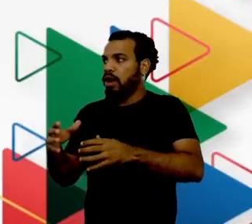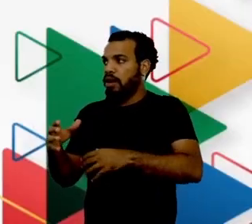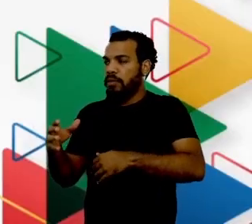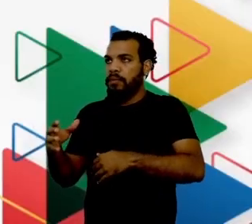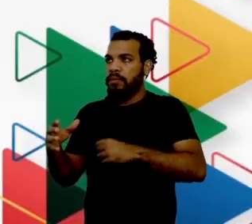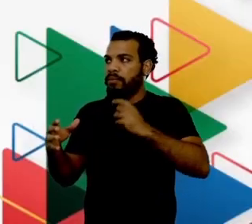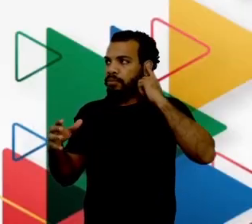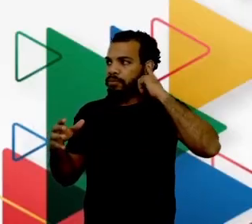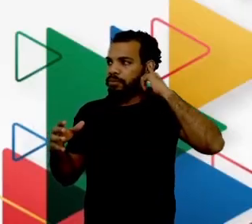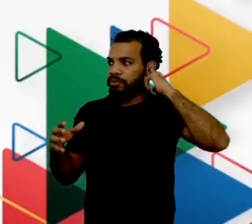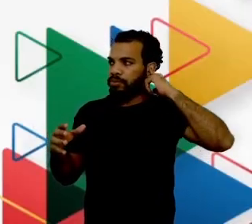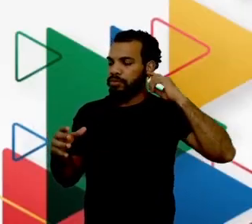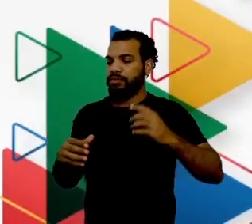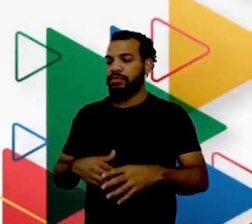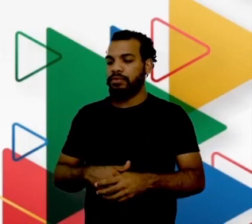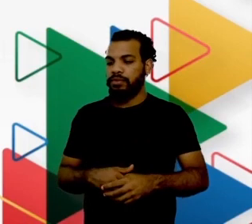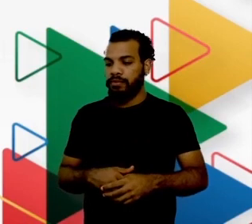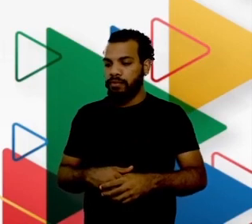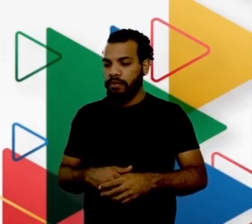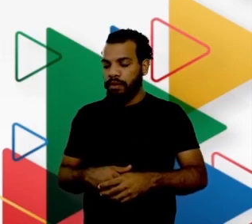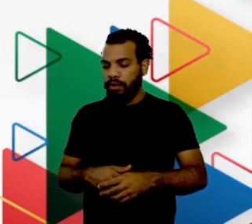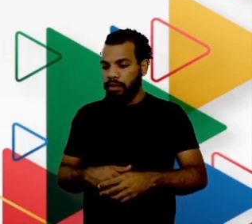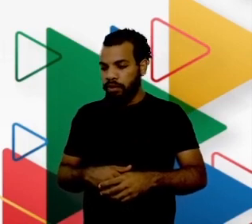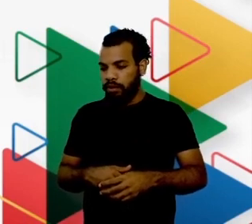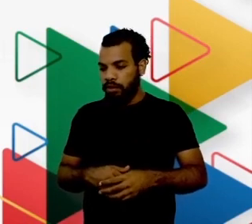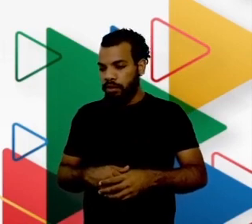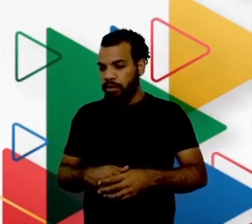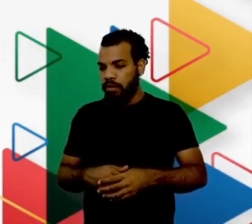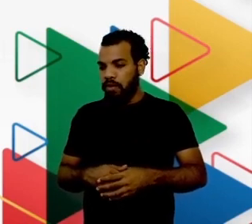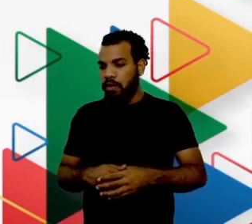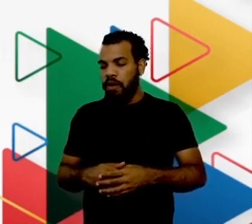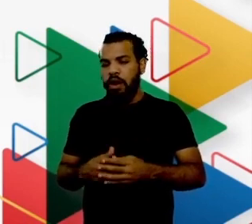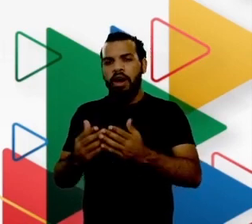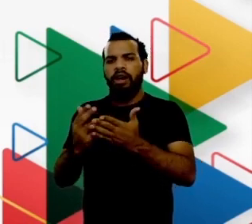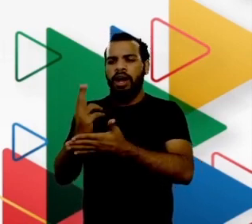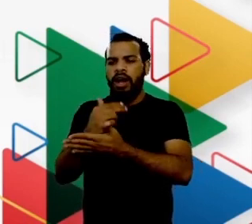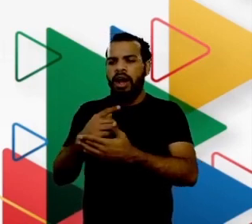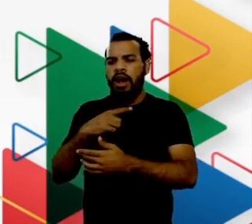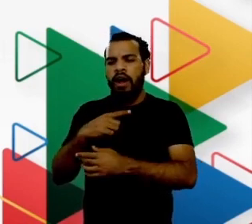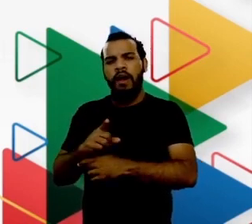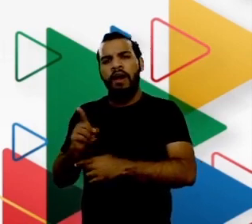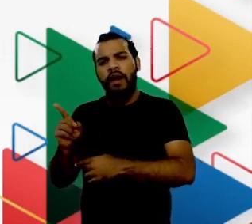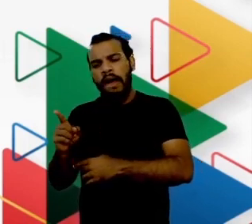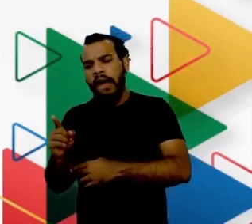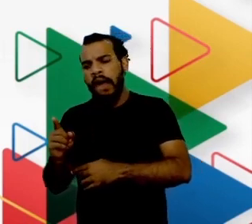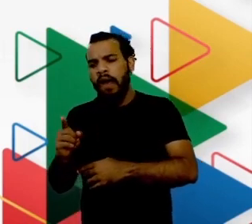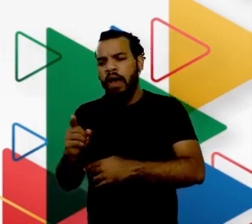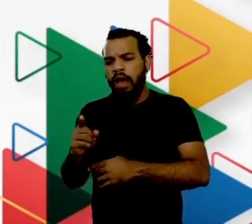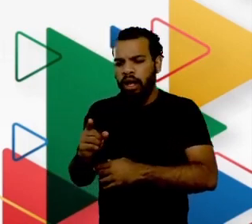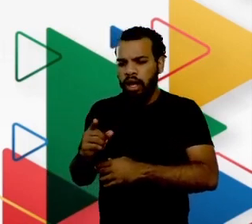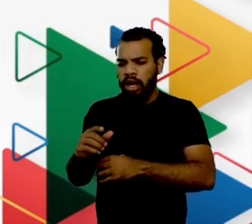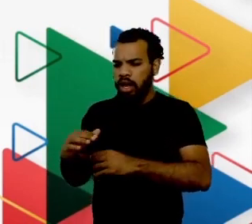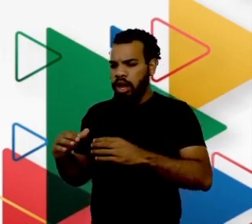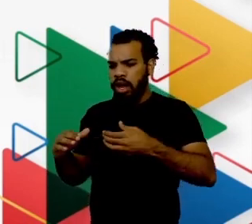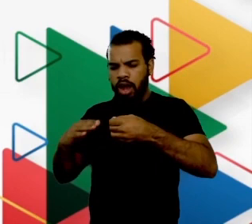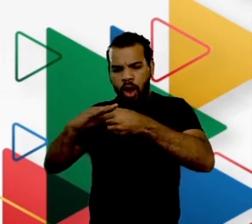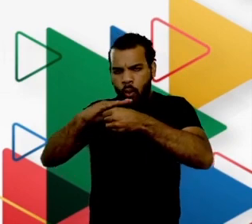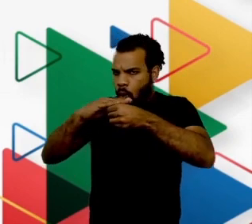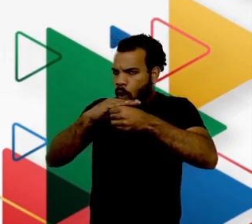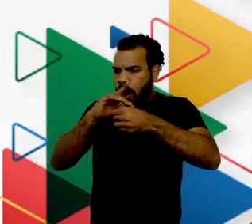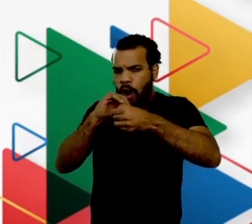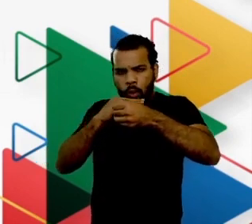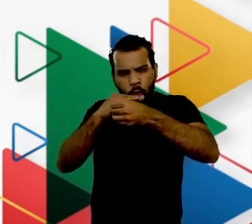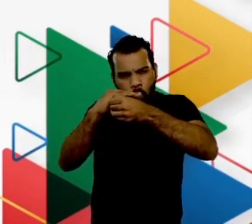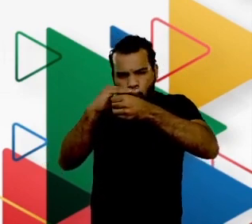recipiente. No desenho, você tem aí um recipiente completamente cheio até a tampa